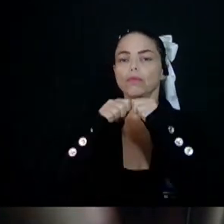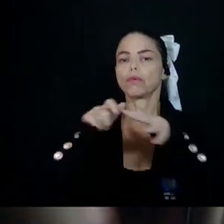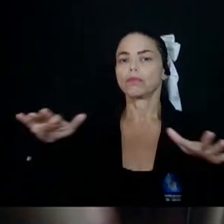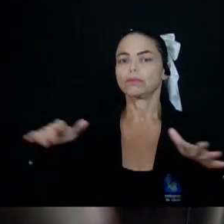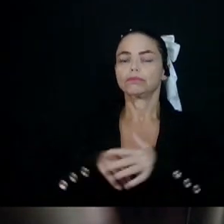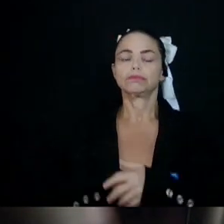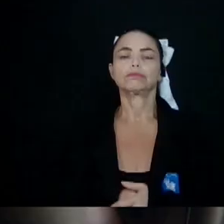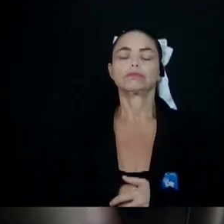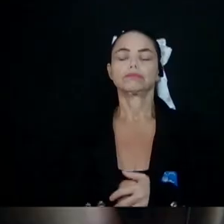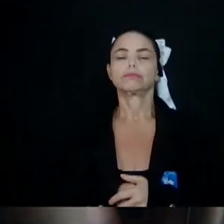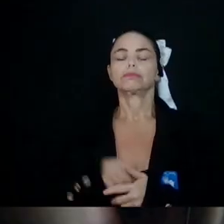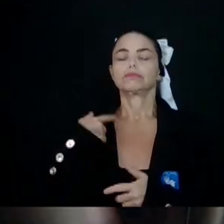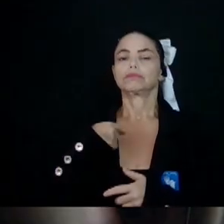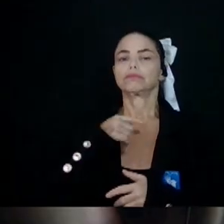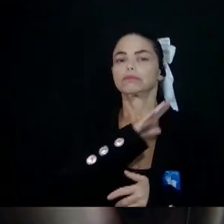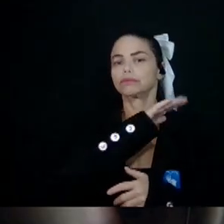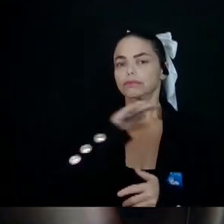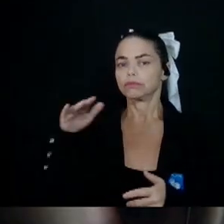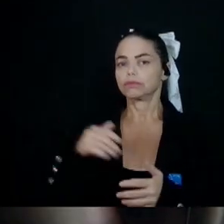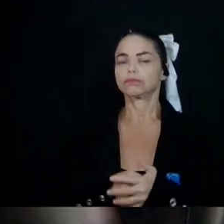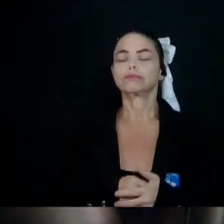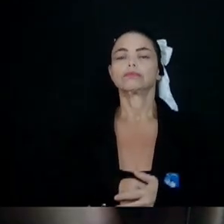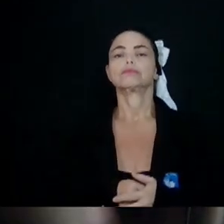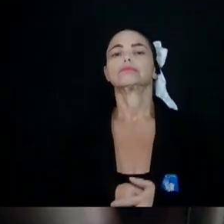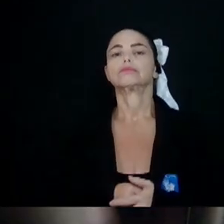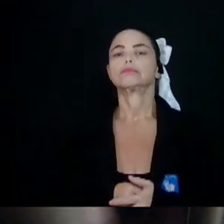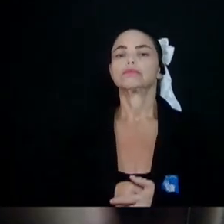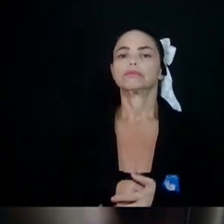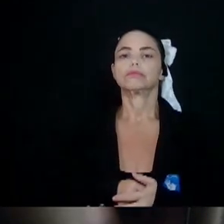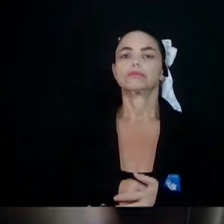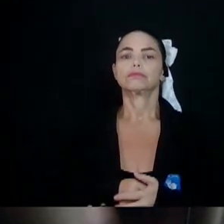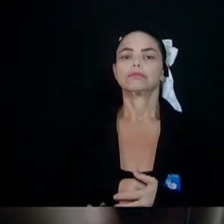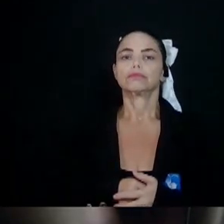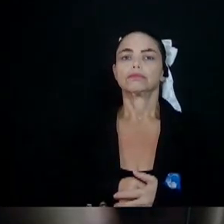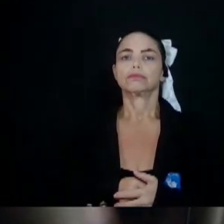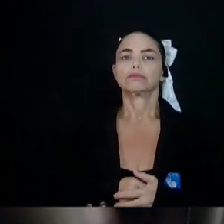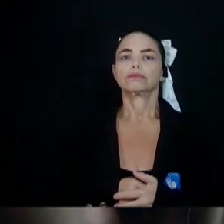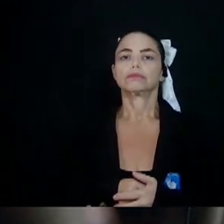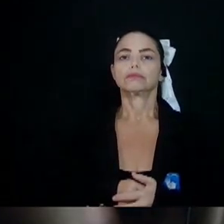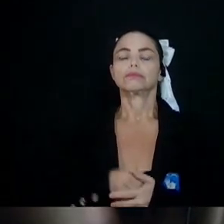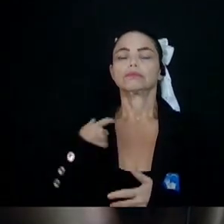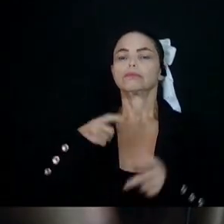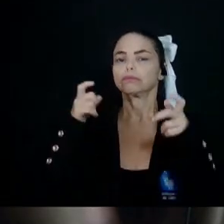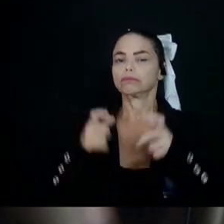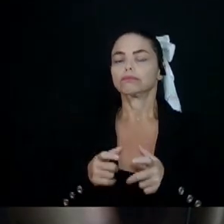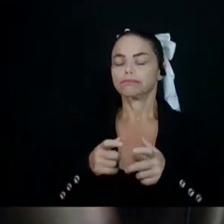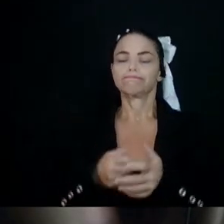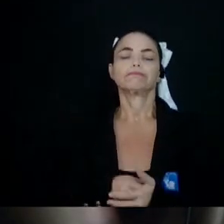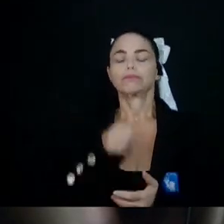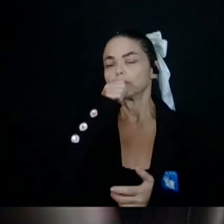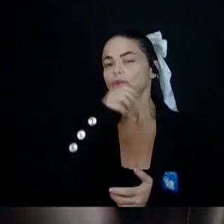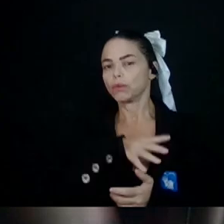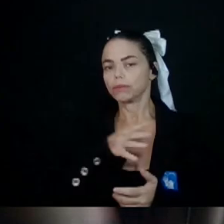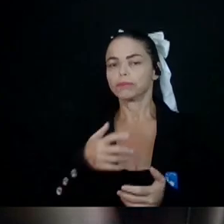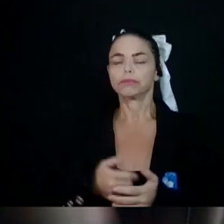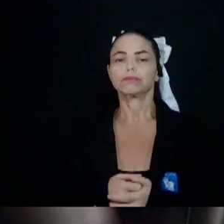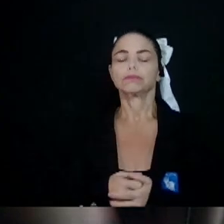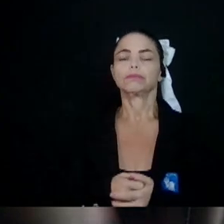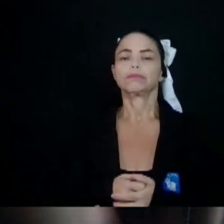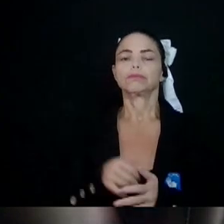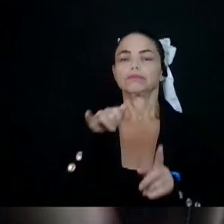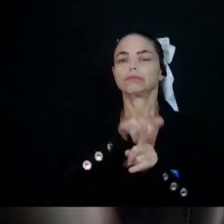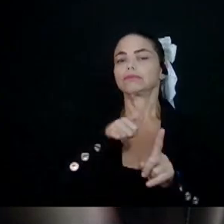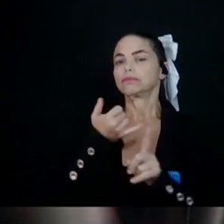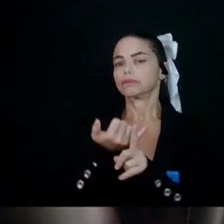dados dessas crianças, né, desses menores, e é um local muito hostil. Então, o bullying está muito